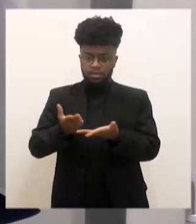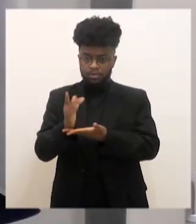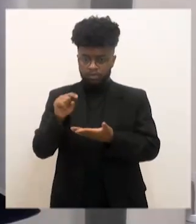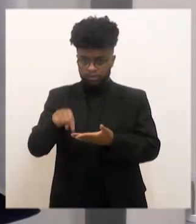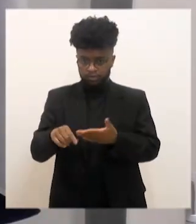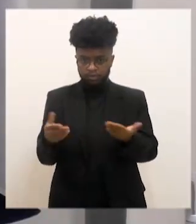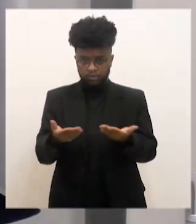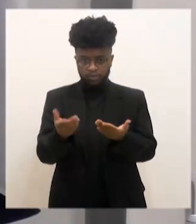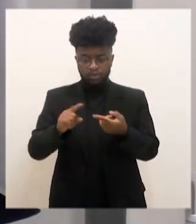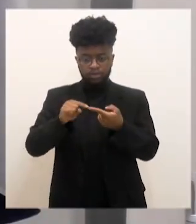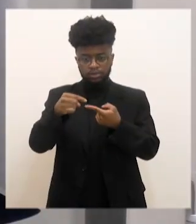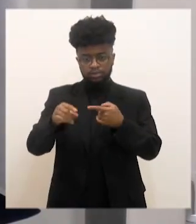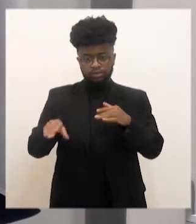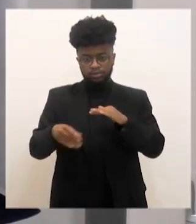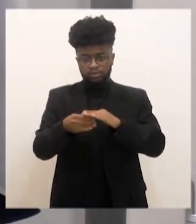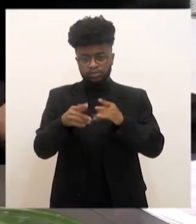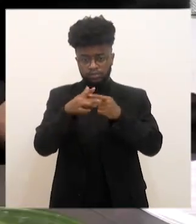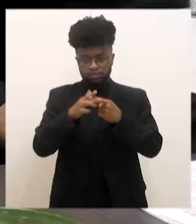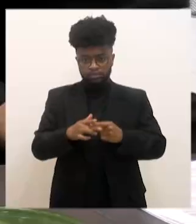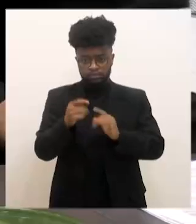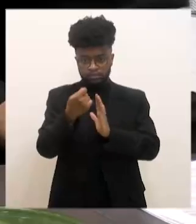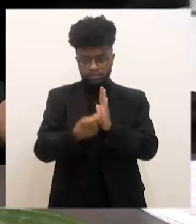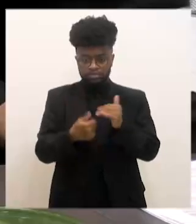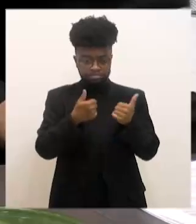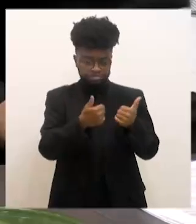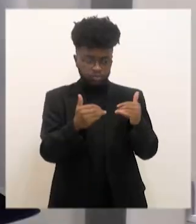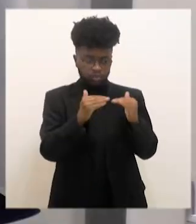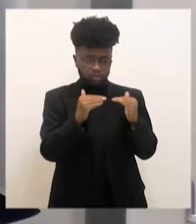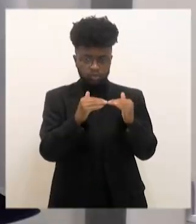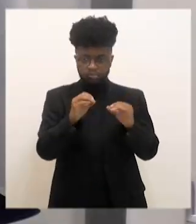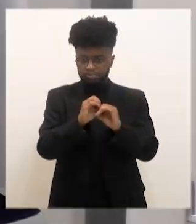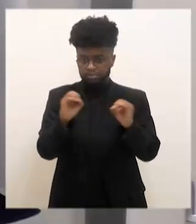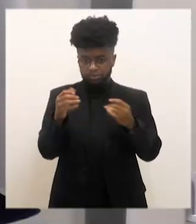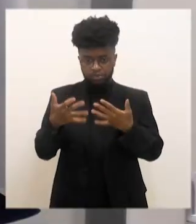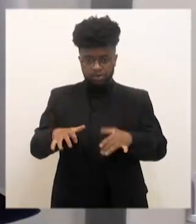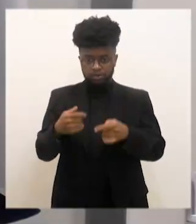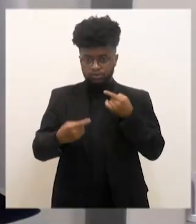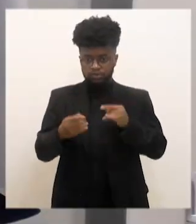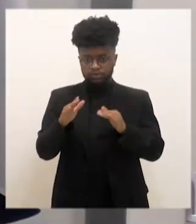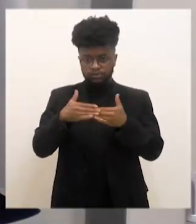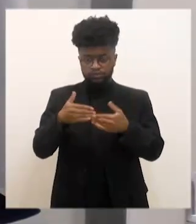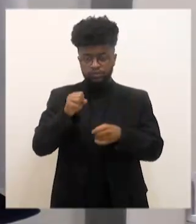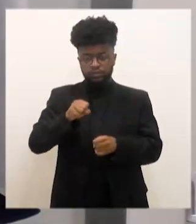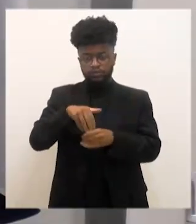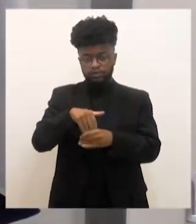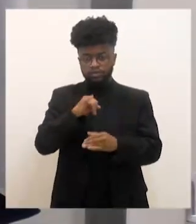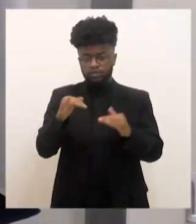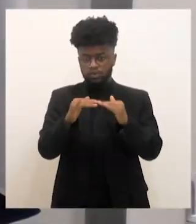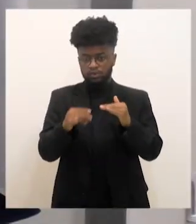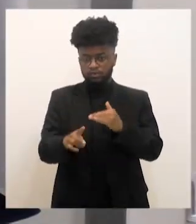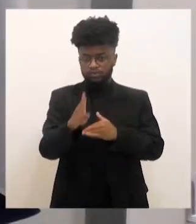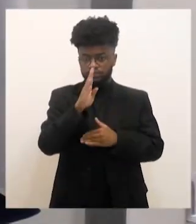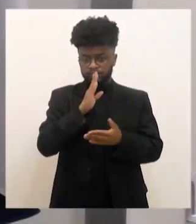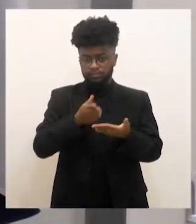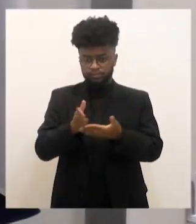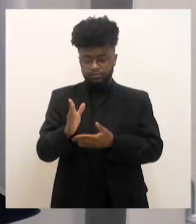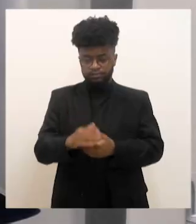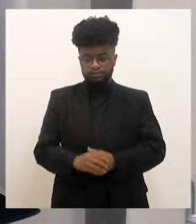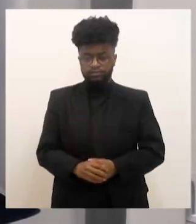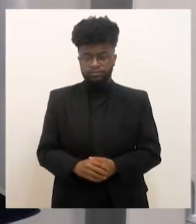nas emendas a gente ajusta o texto. Tá bom, eu concordo. Não havendo quem queira discutir, encerrada a discussão, em votação, senhores que aprovam permaneçam como estão,